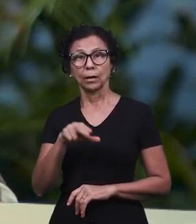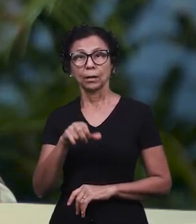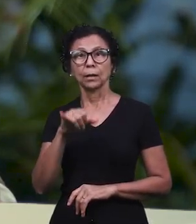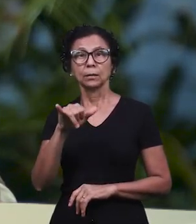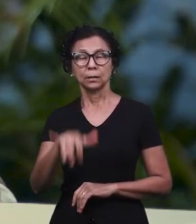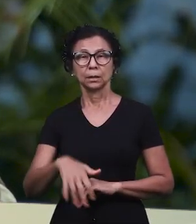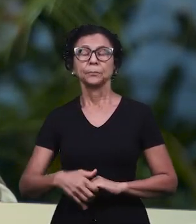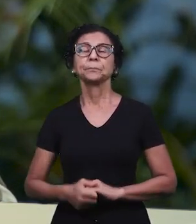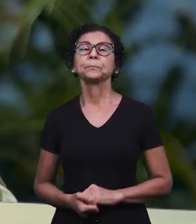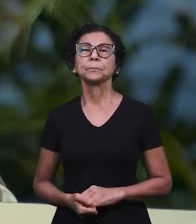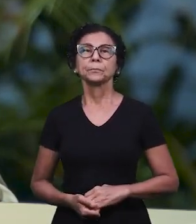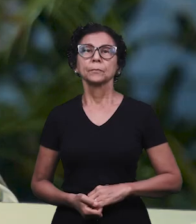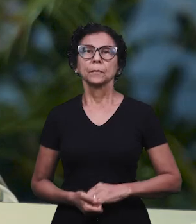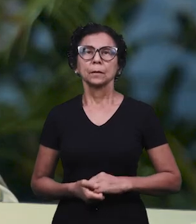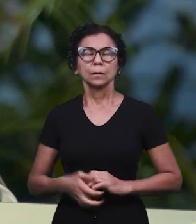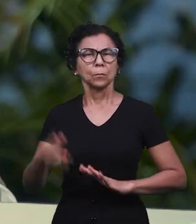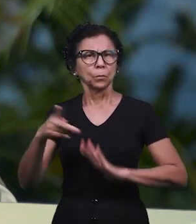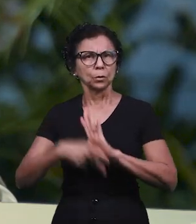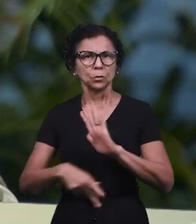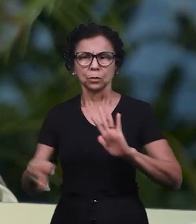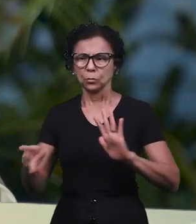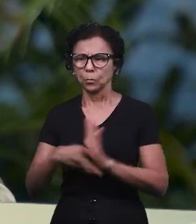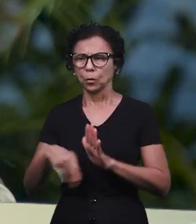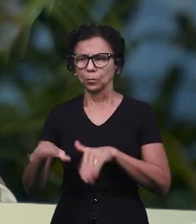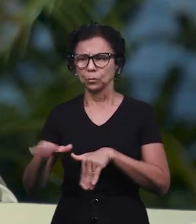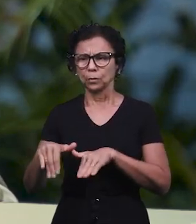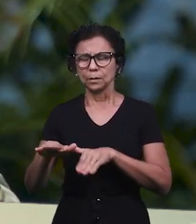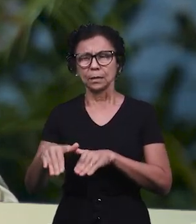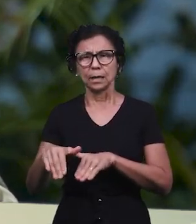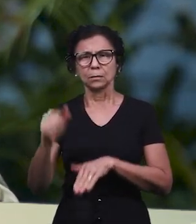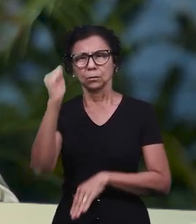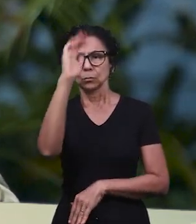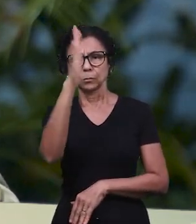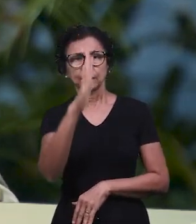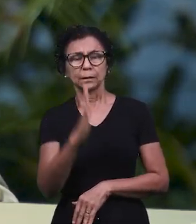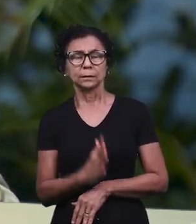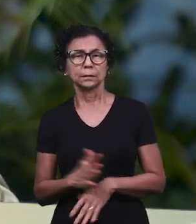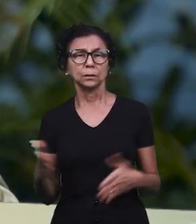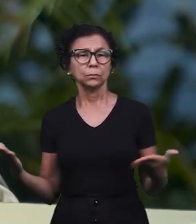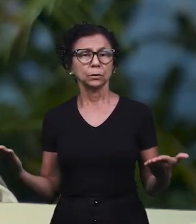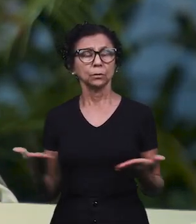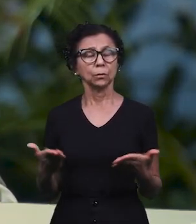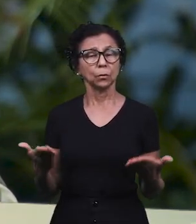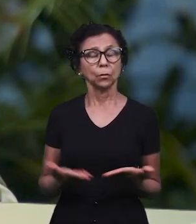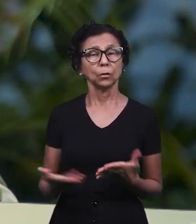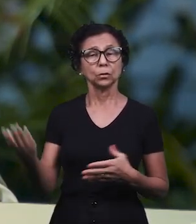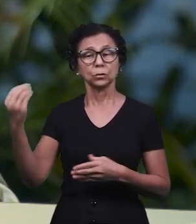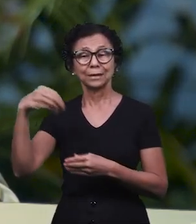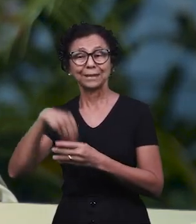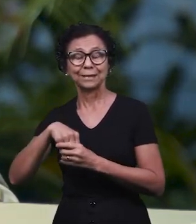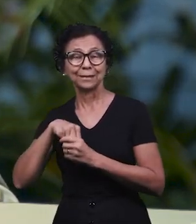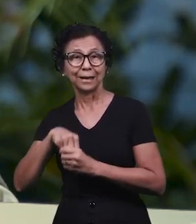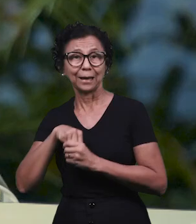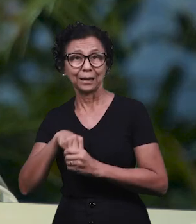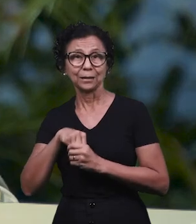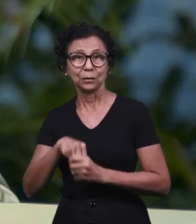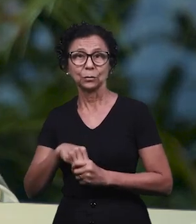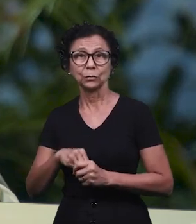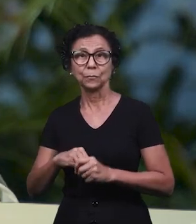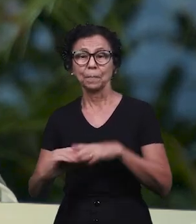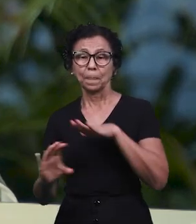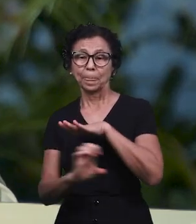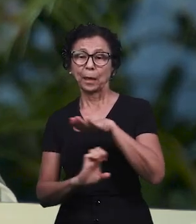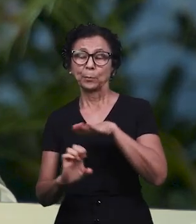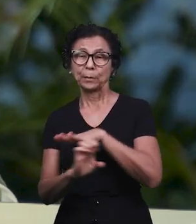6x6 Guarani. É um projeto do Exército Brasileiro, a propriedade é nossa e nós temos hoje implantado dentro lá dessa empresa